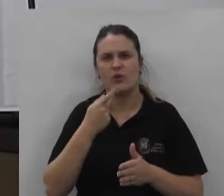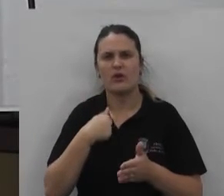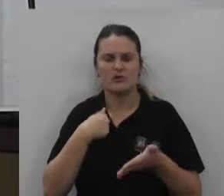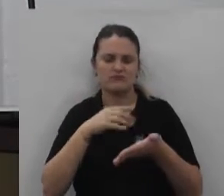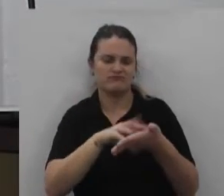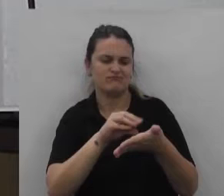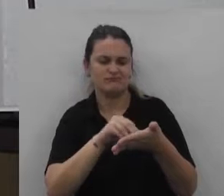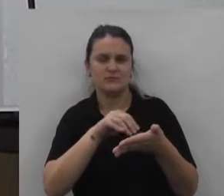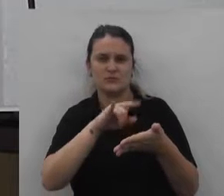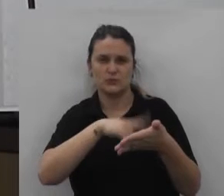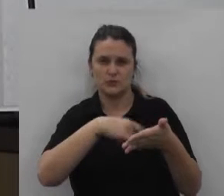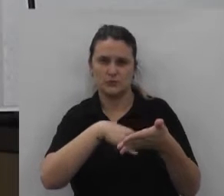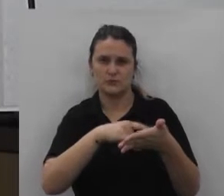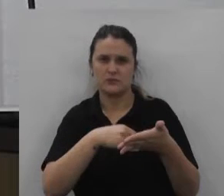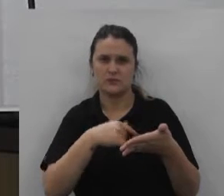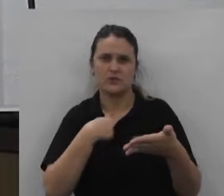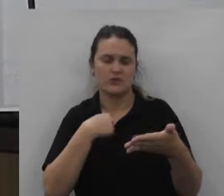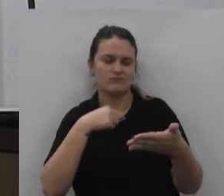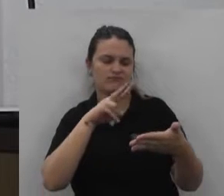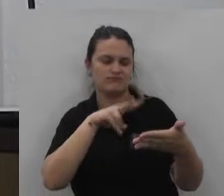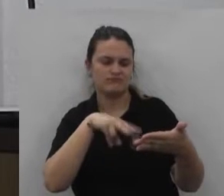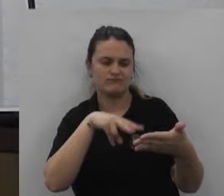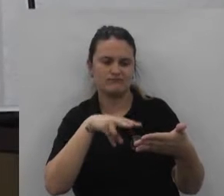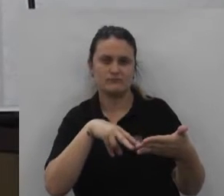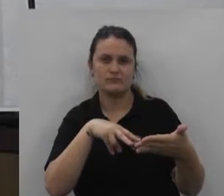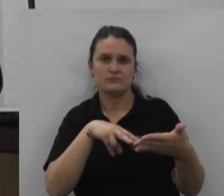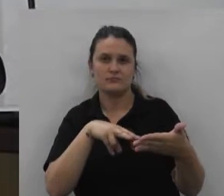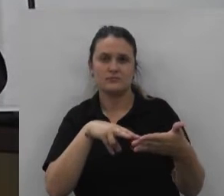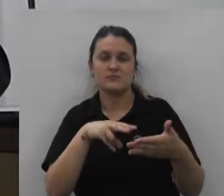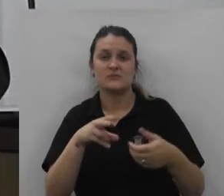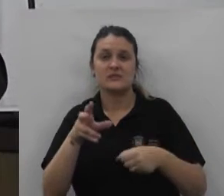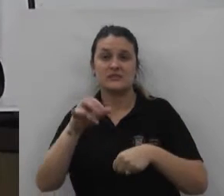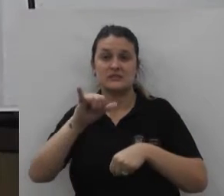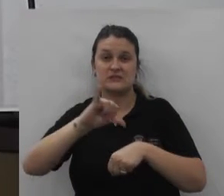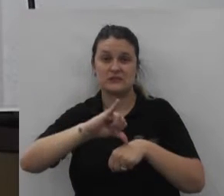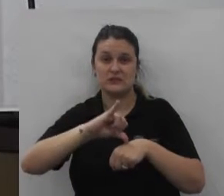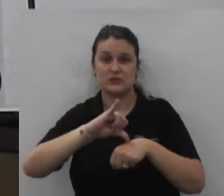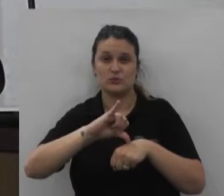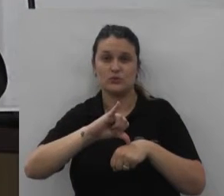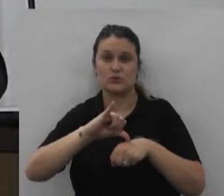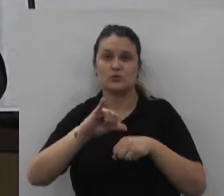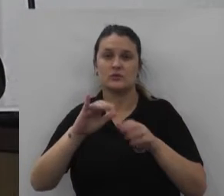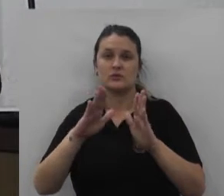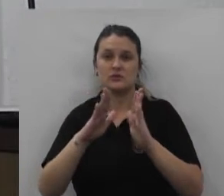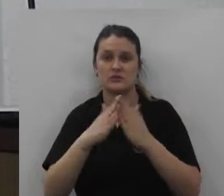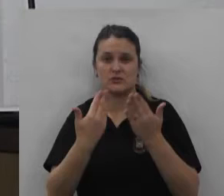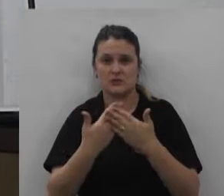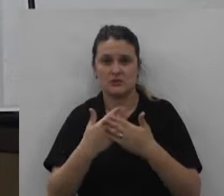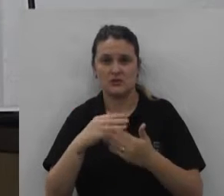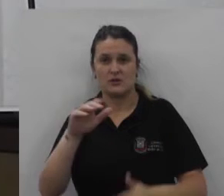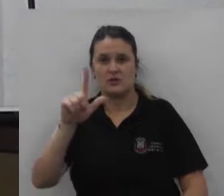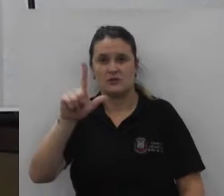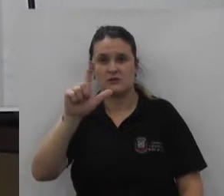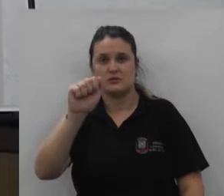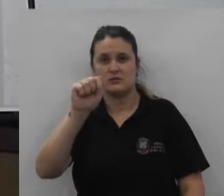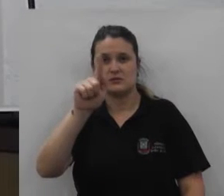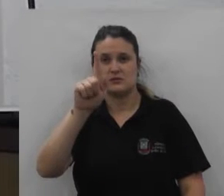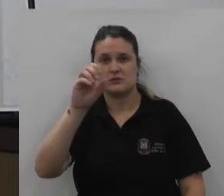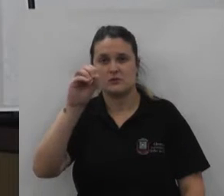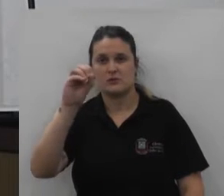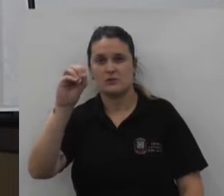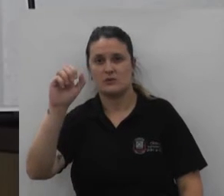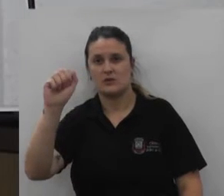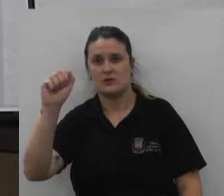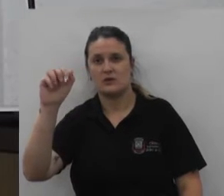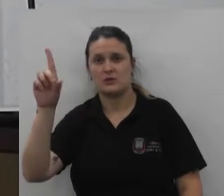do documento apresentado pela vereadora Alandra aqui, o Centro de Educação Infantil do Lagoa Dourada está na 7ª